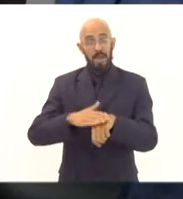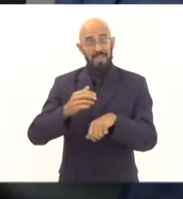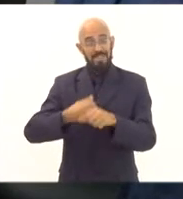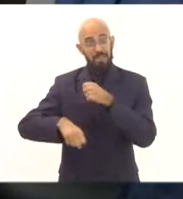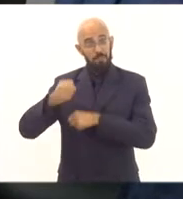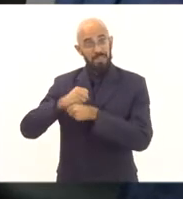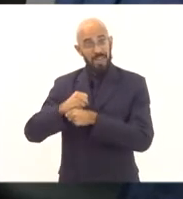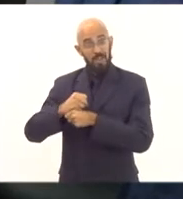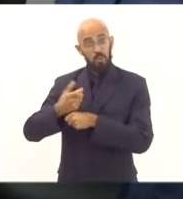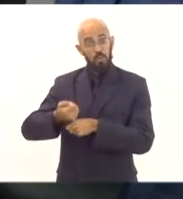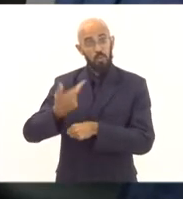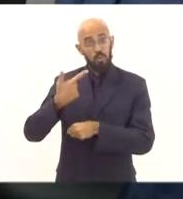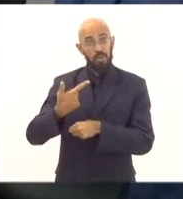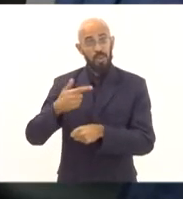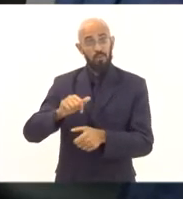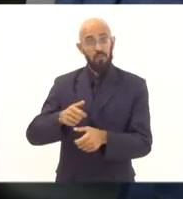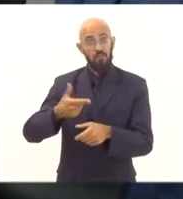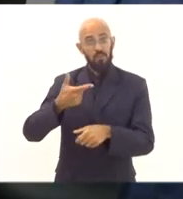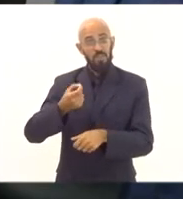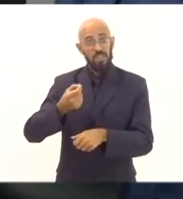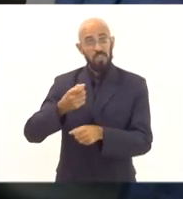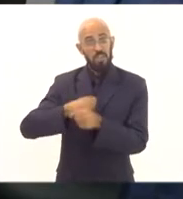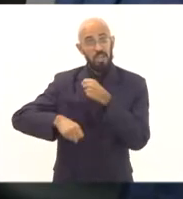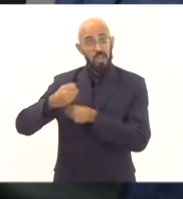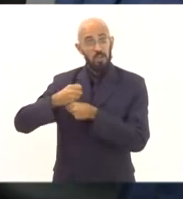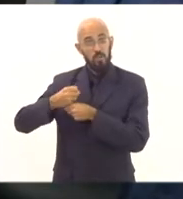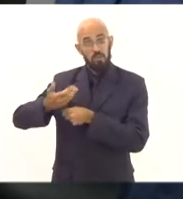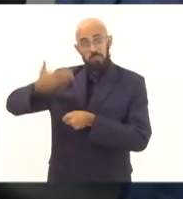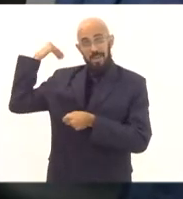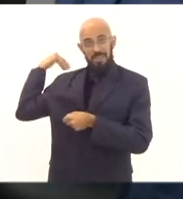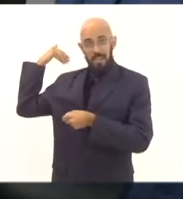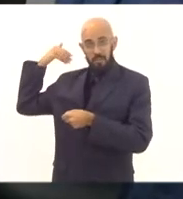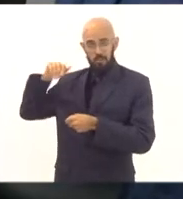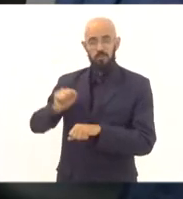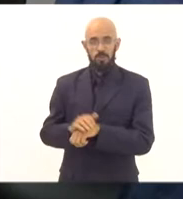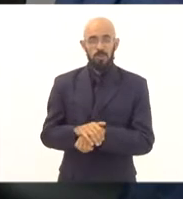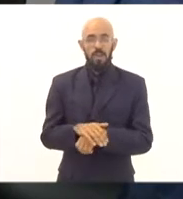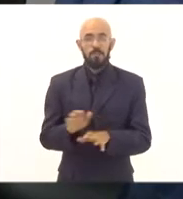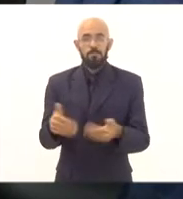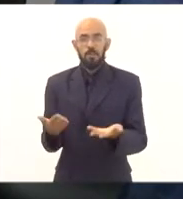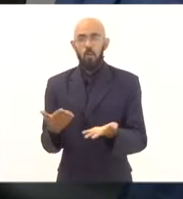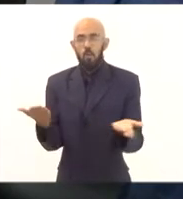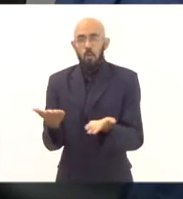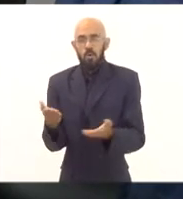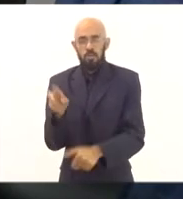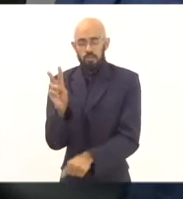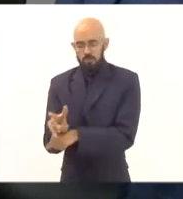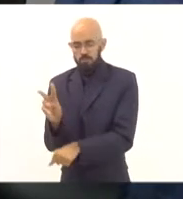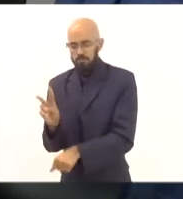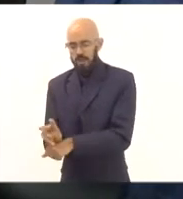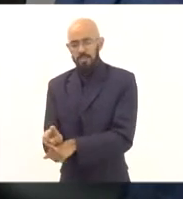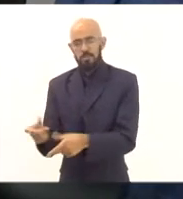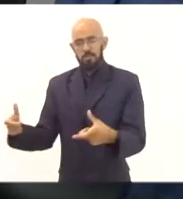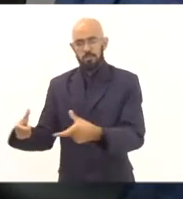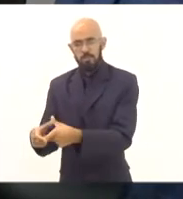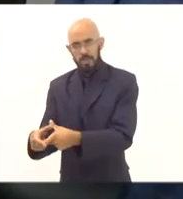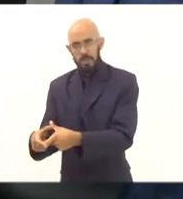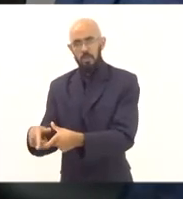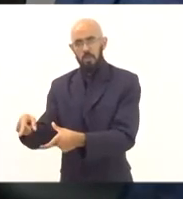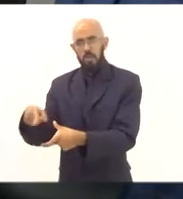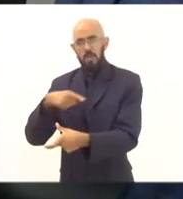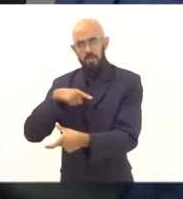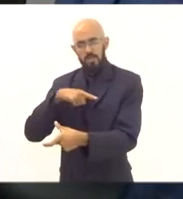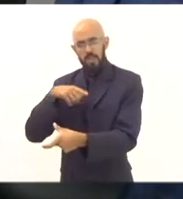outros quase 20 anos anteriores então assim a gerry hoje ela empresta muito mais para pequeno tem uma capilaridade